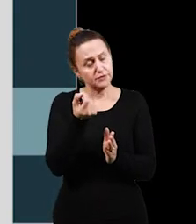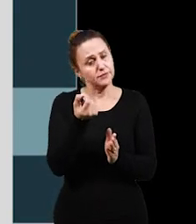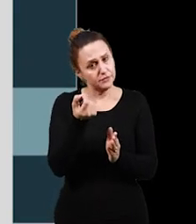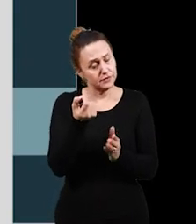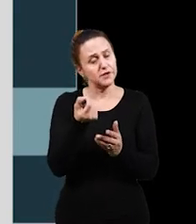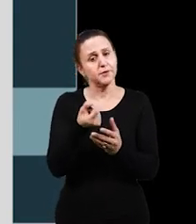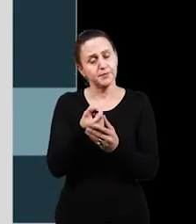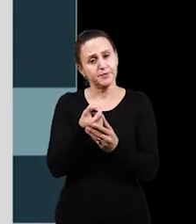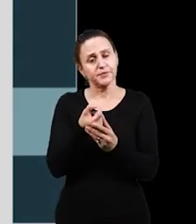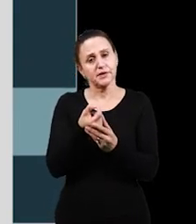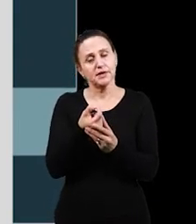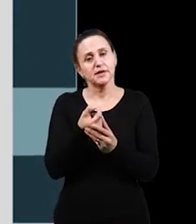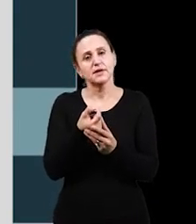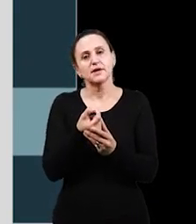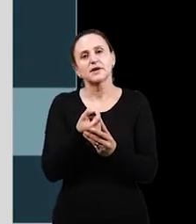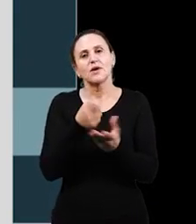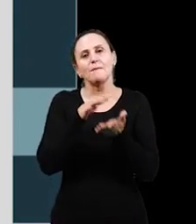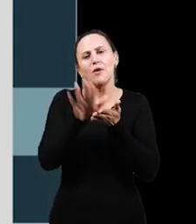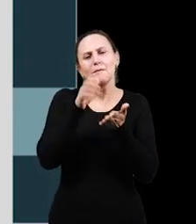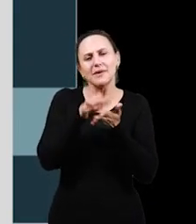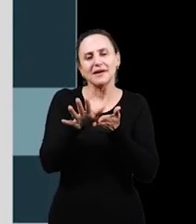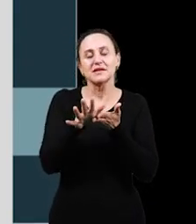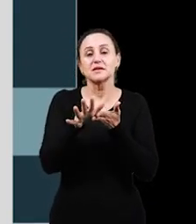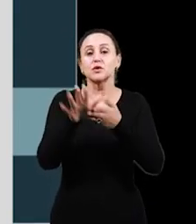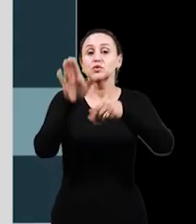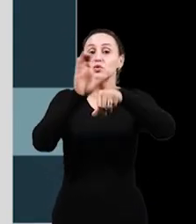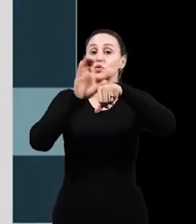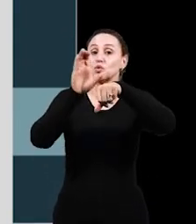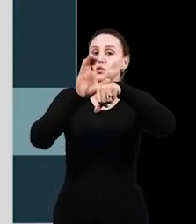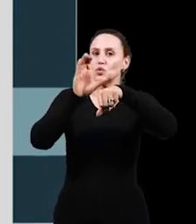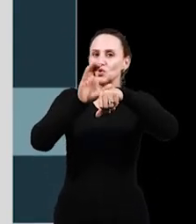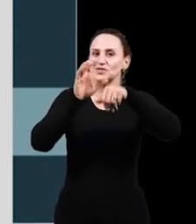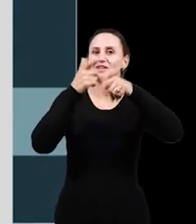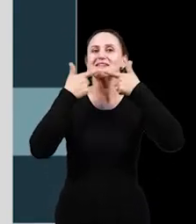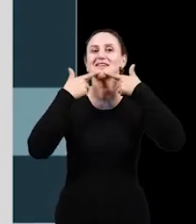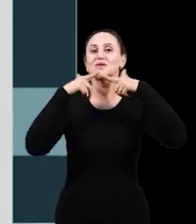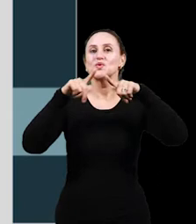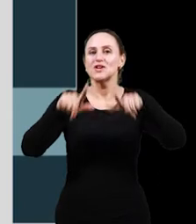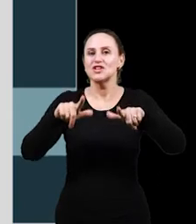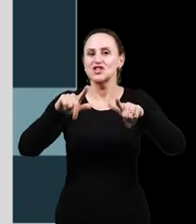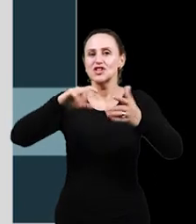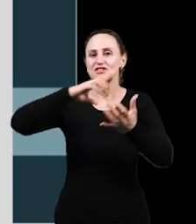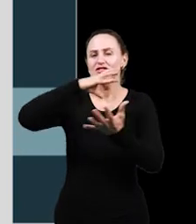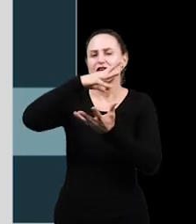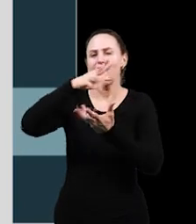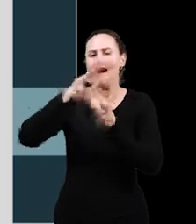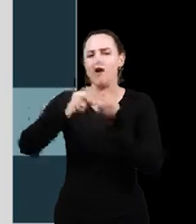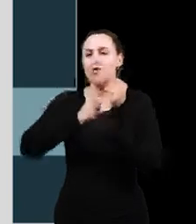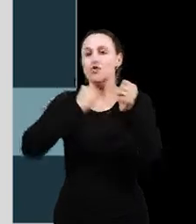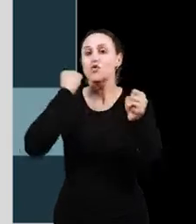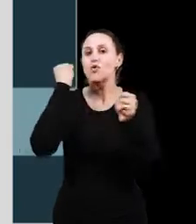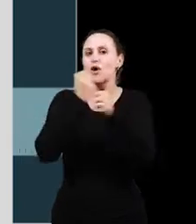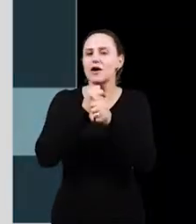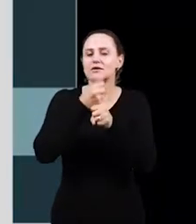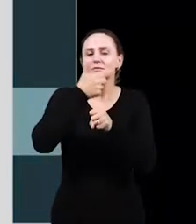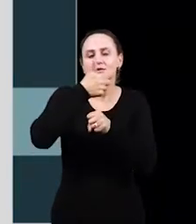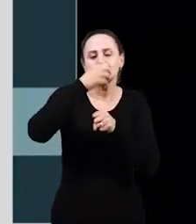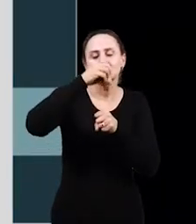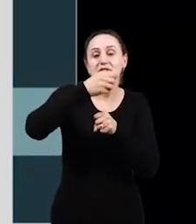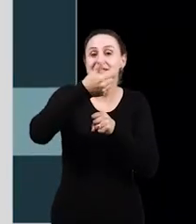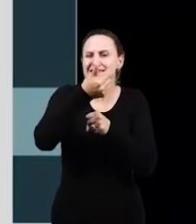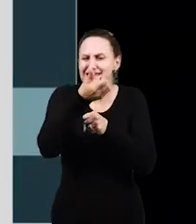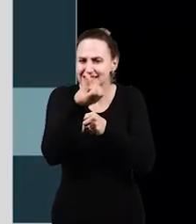a publicação do curso de linguística geral vejam que o curso de linguística geral e de 1916